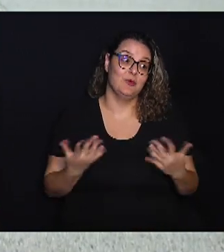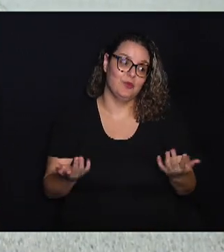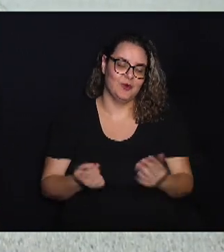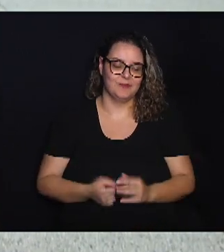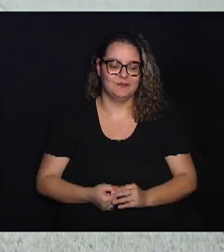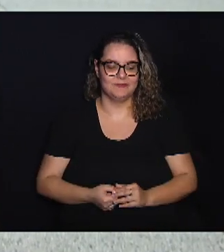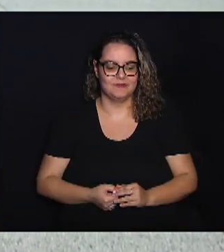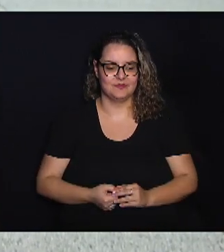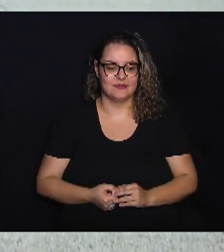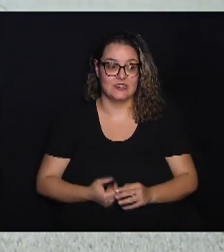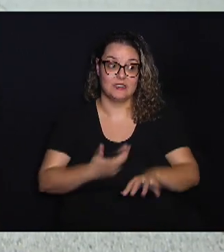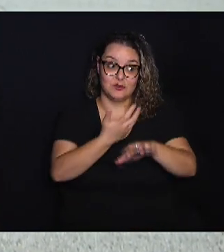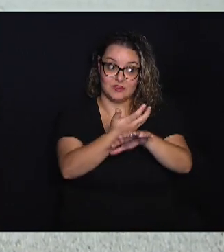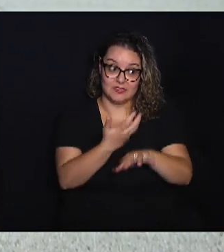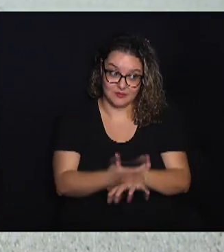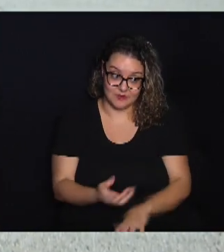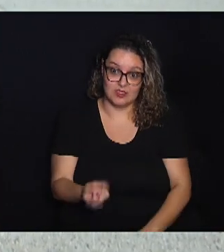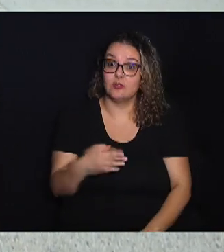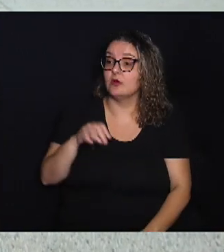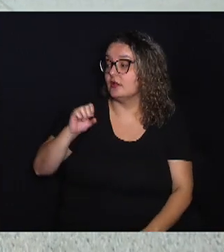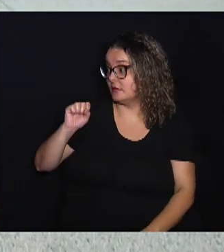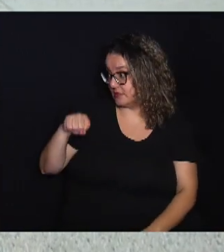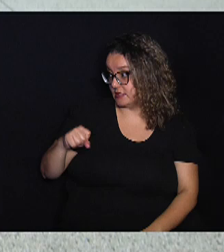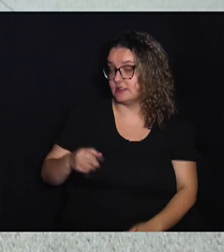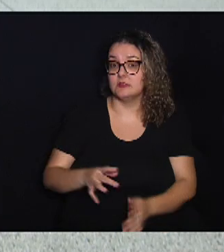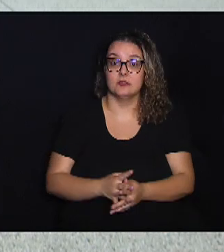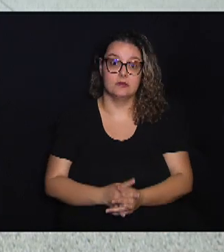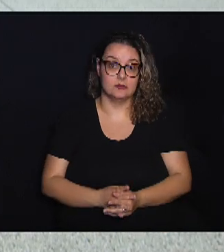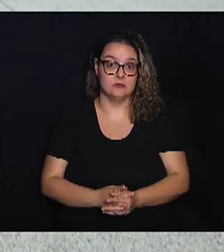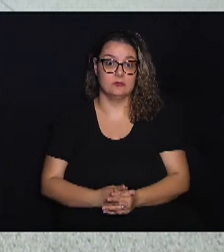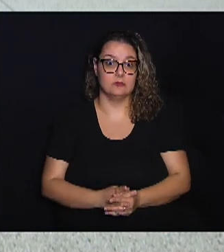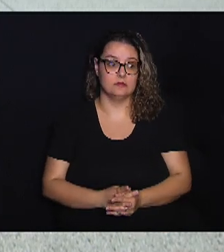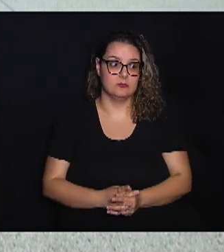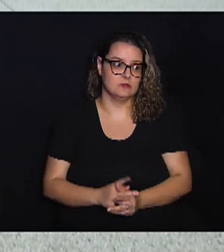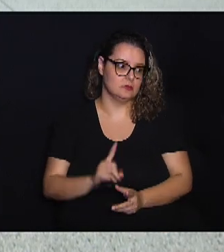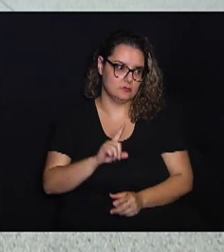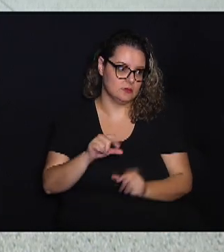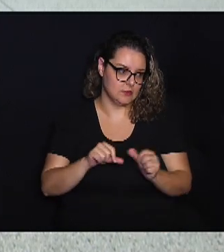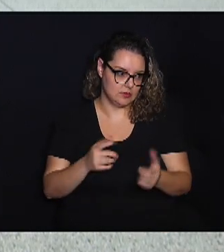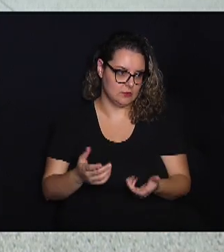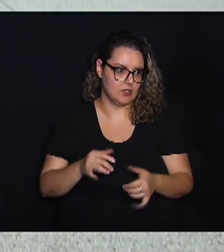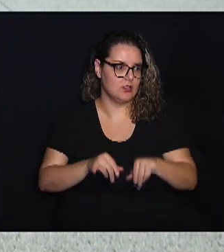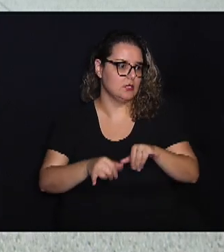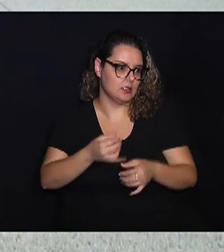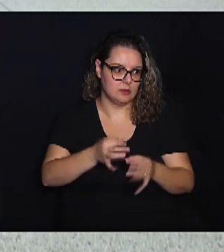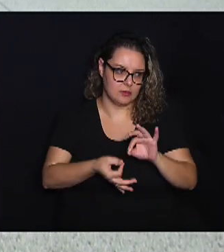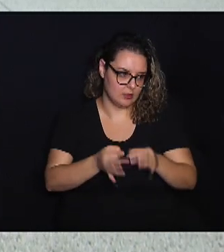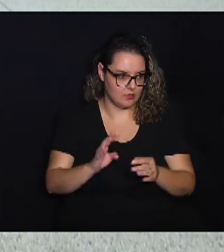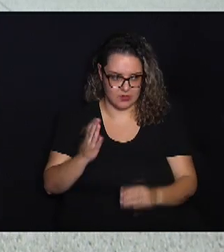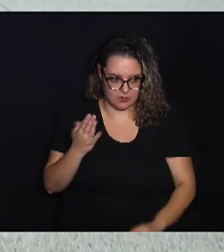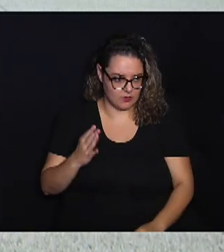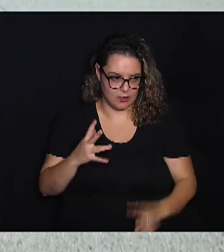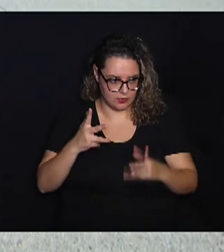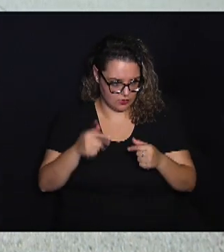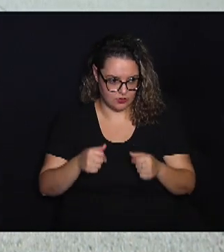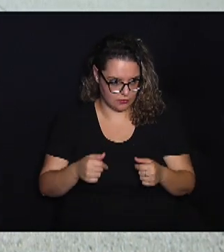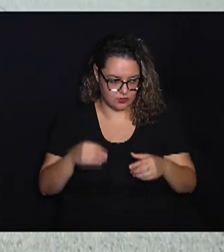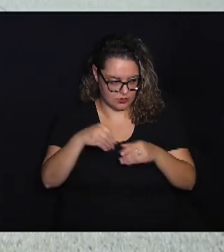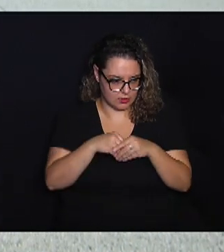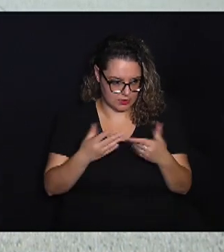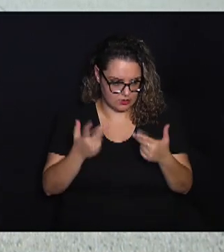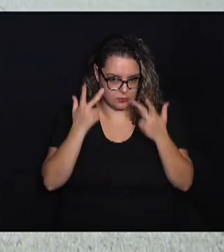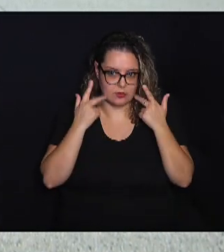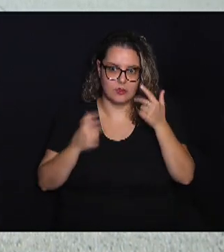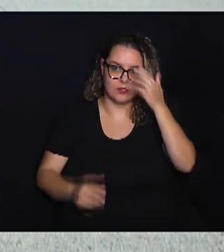são disciplinas novas, né? Sim. Porque não mudou ainda química, física, biologia, entra... Tá tudo